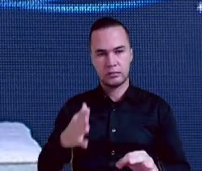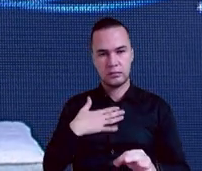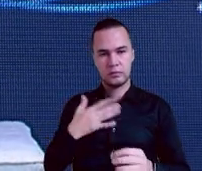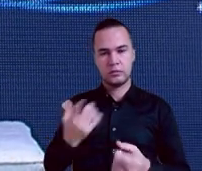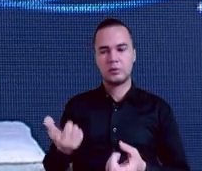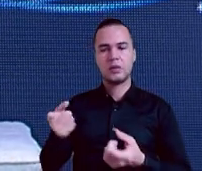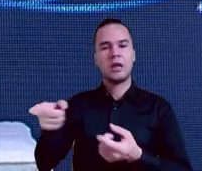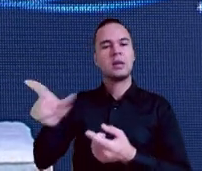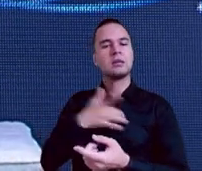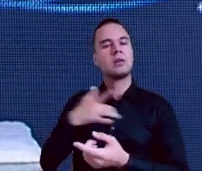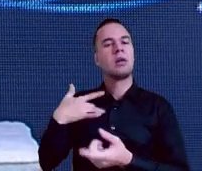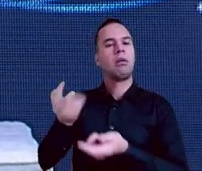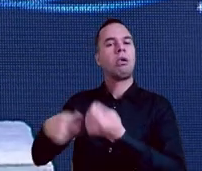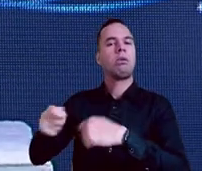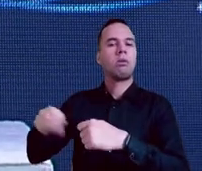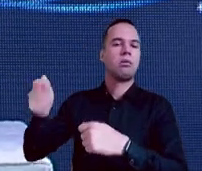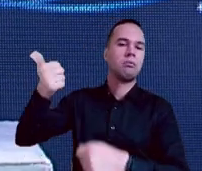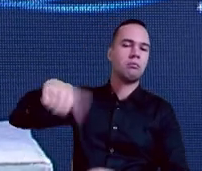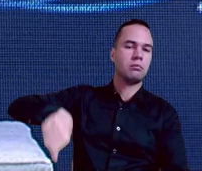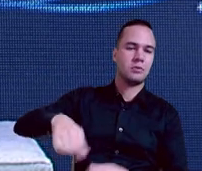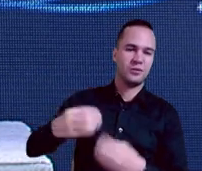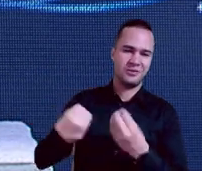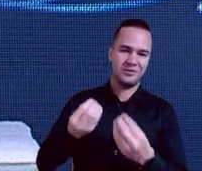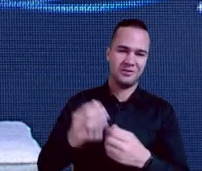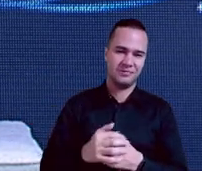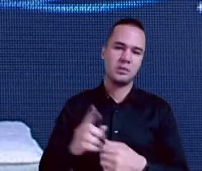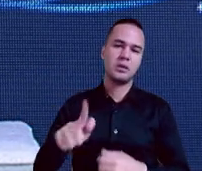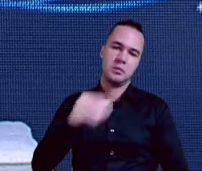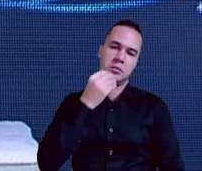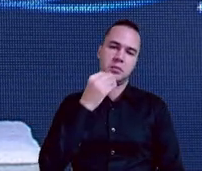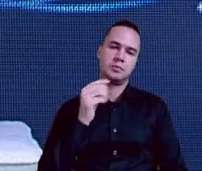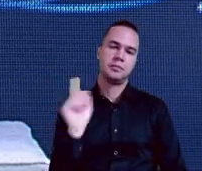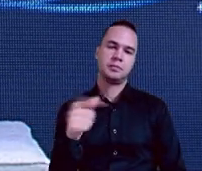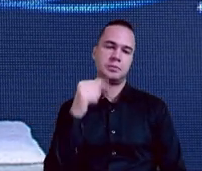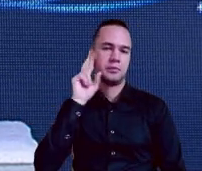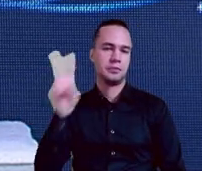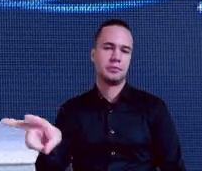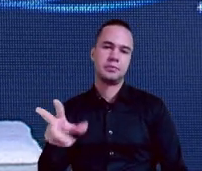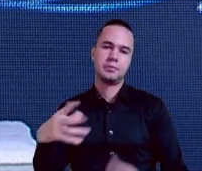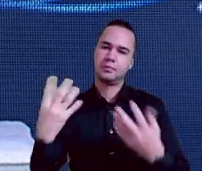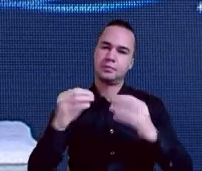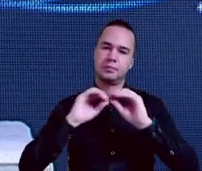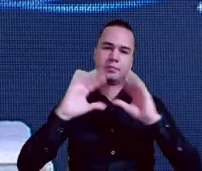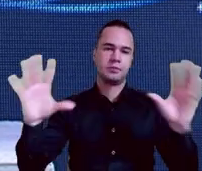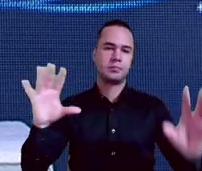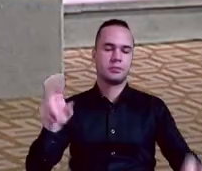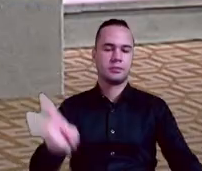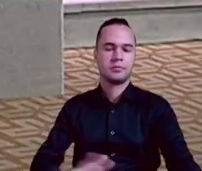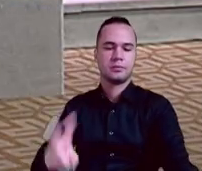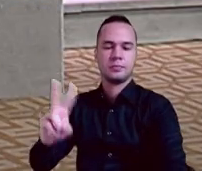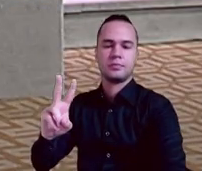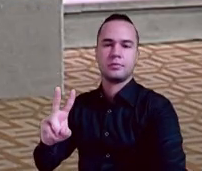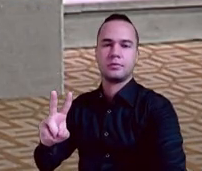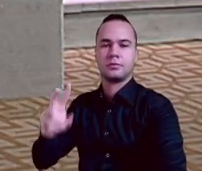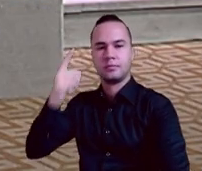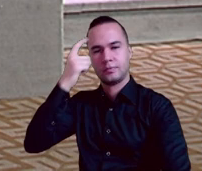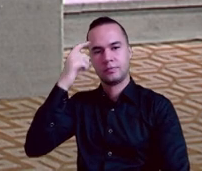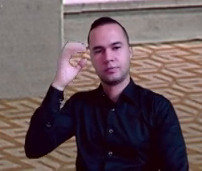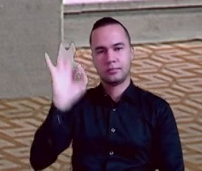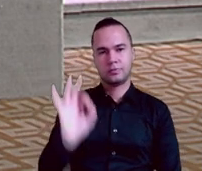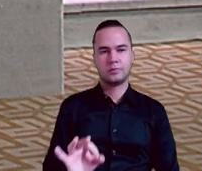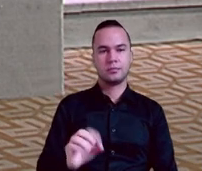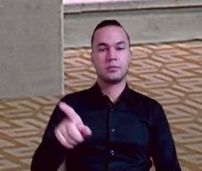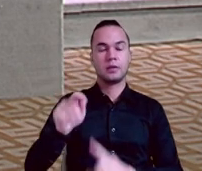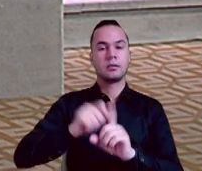saudável e não é saudável e são essas oportunidades que a gente tá vendo E logicamente não vale o eixo é muito mais racional nesse mês de janeiro